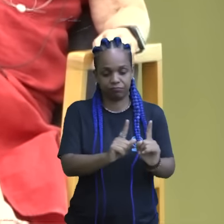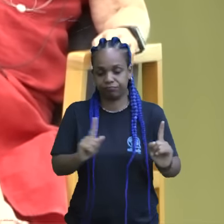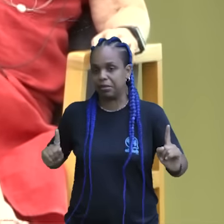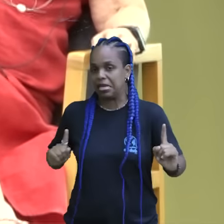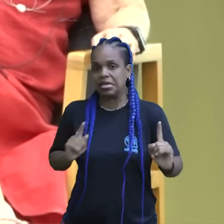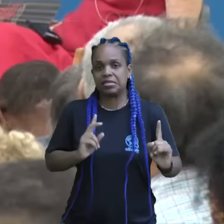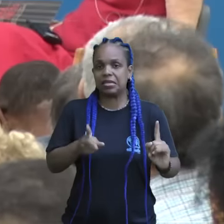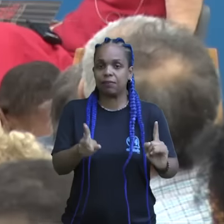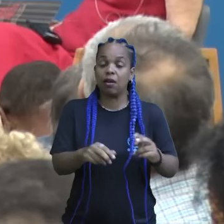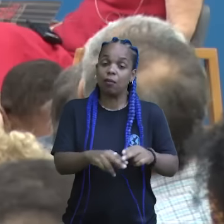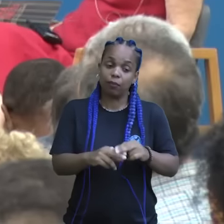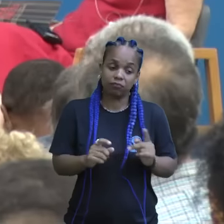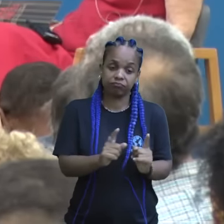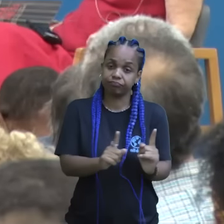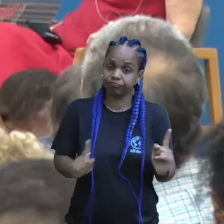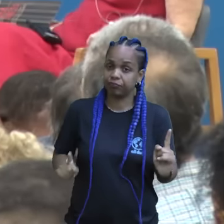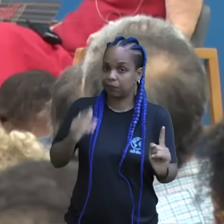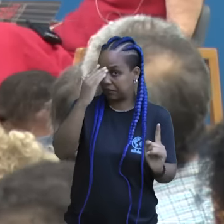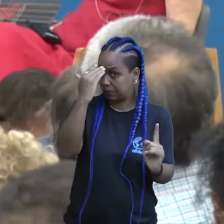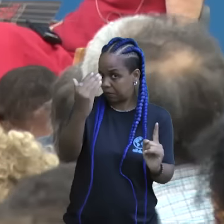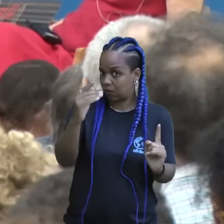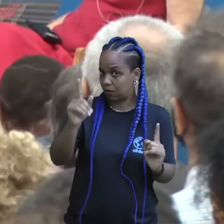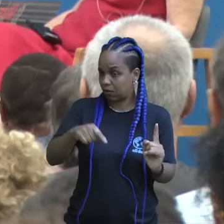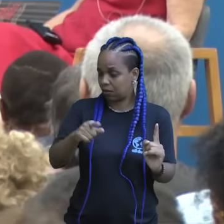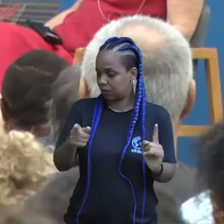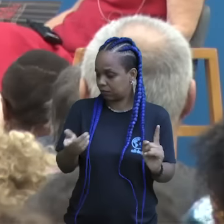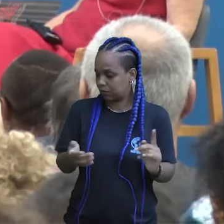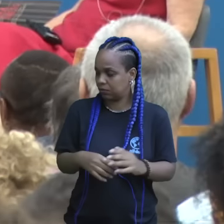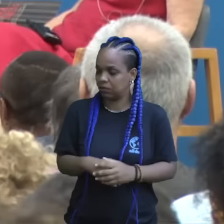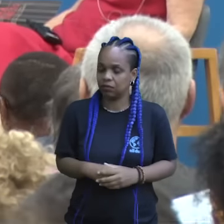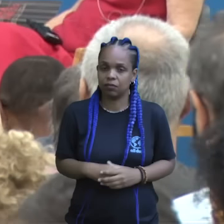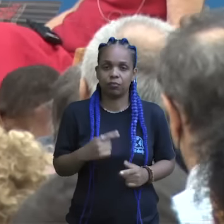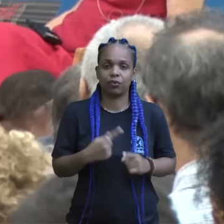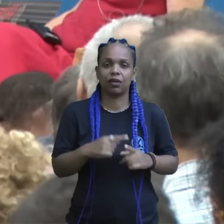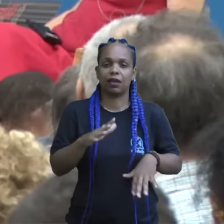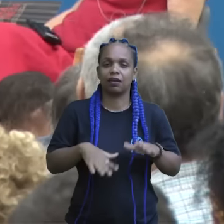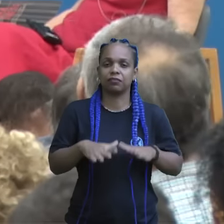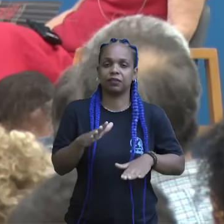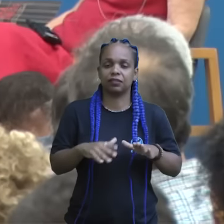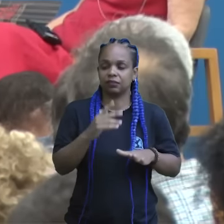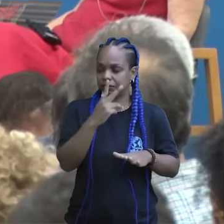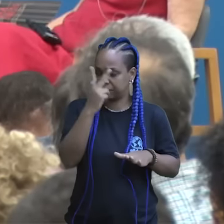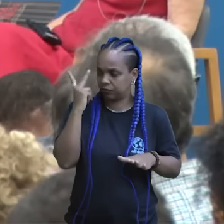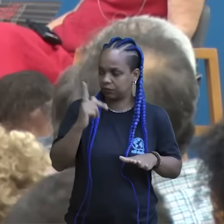as pessoas, não é? Mas, enfim... Ela lê e depois nós vamos abrir para vocês. Preparem as perguntas, tá?